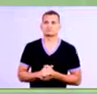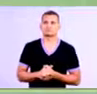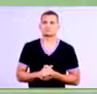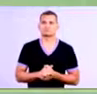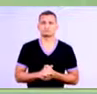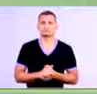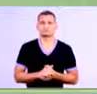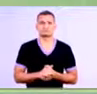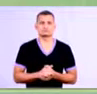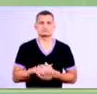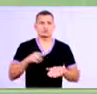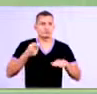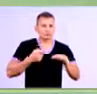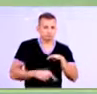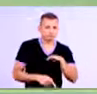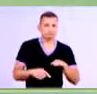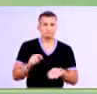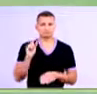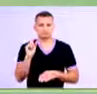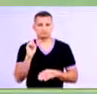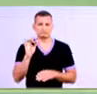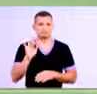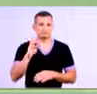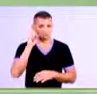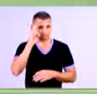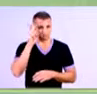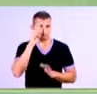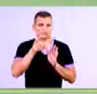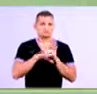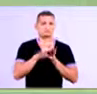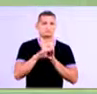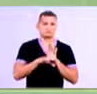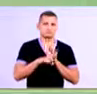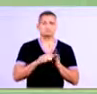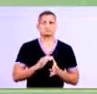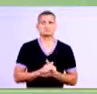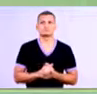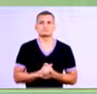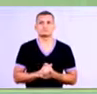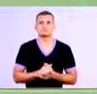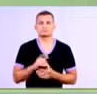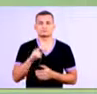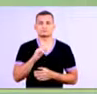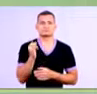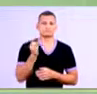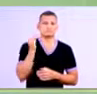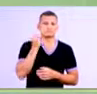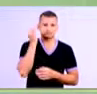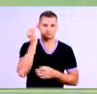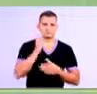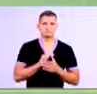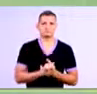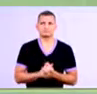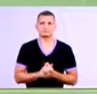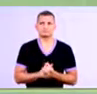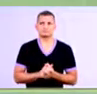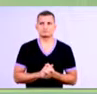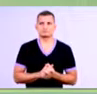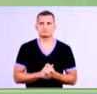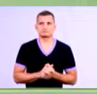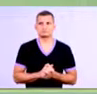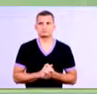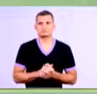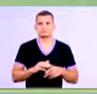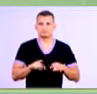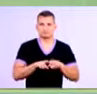se aprofundar muito, tá? Mas só lembrando desses conceitos. Isso é extremamente importante. A questão da